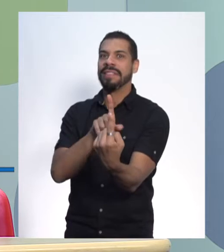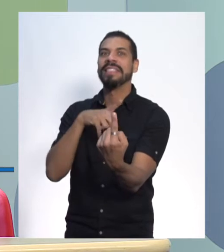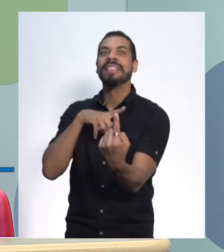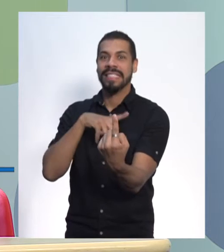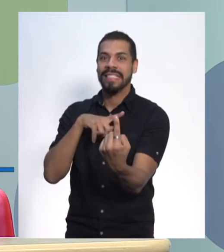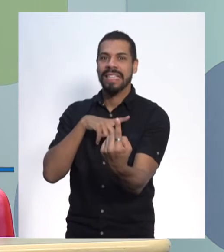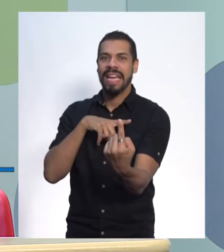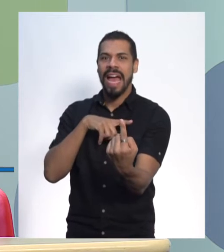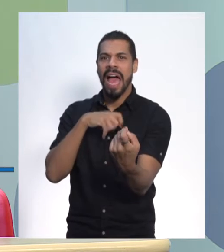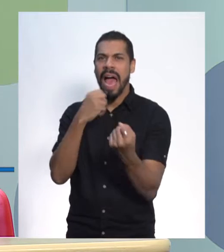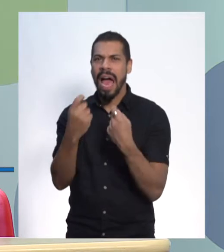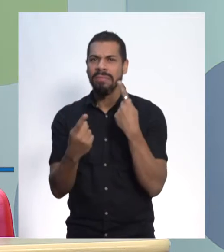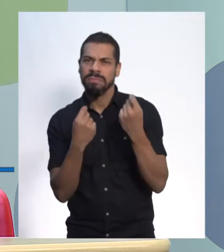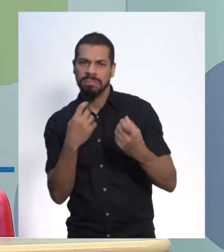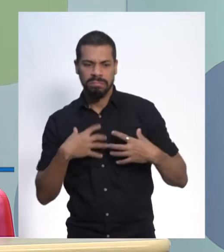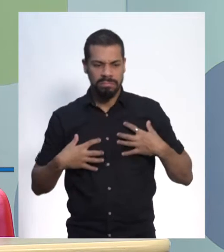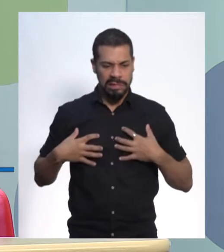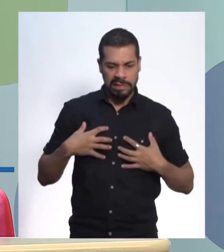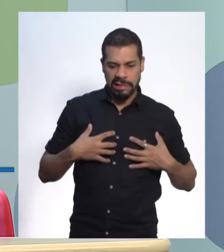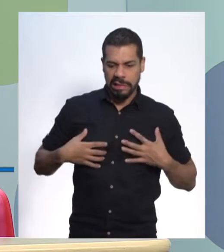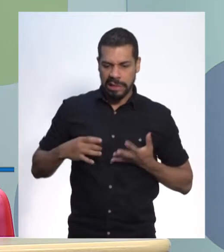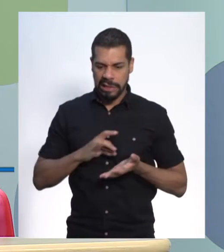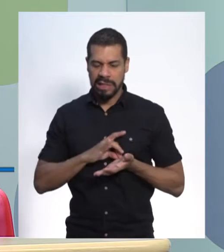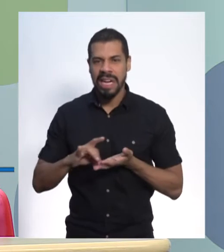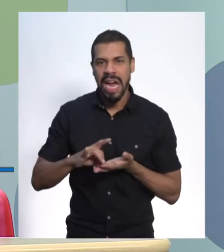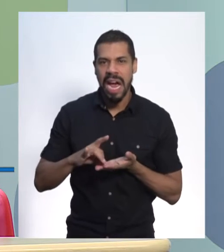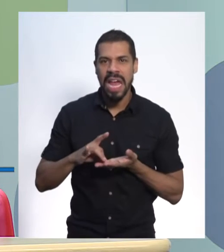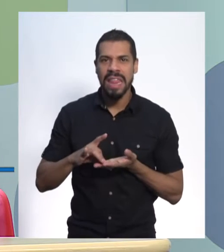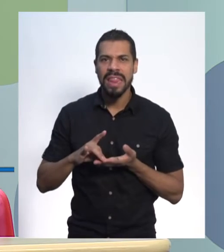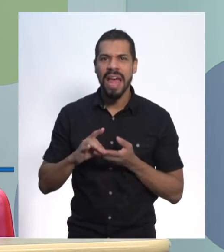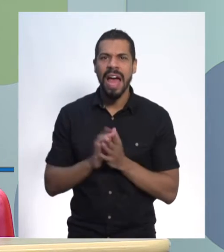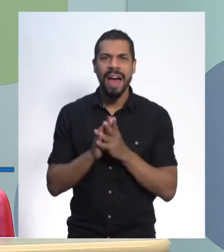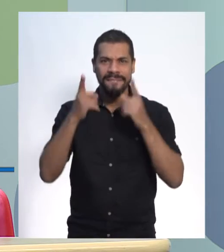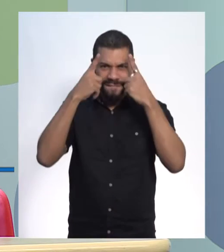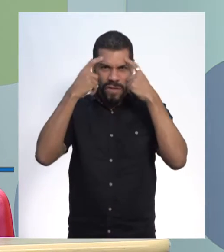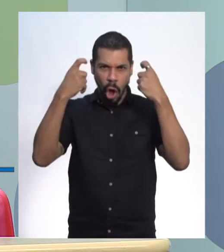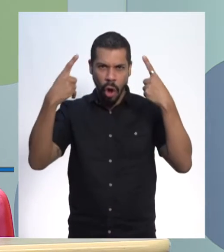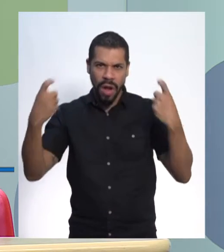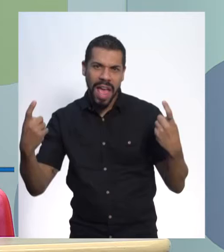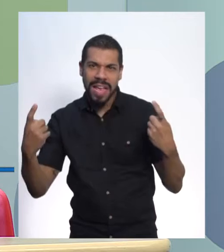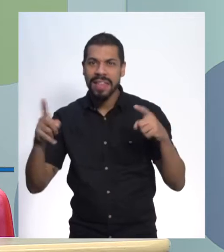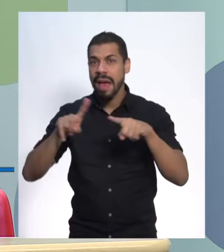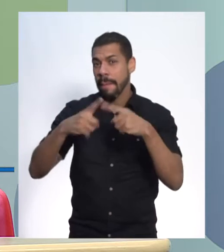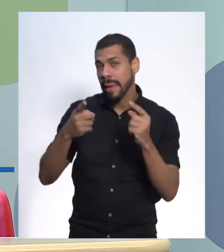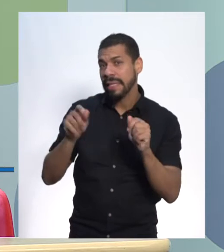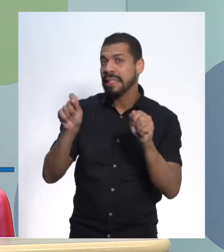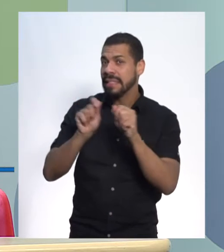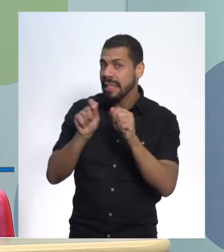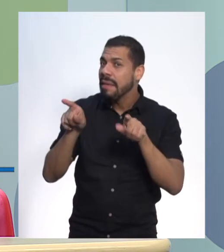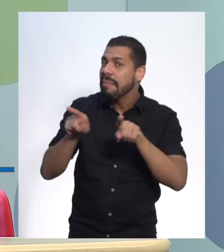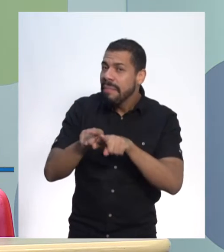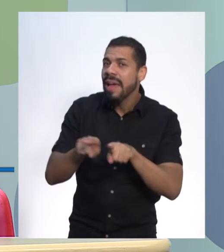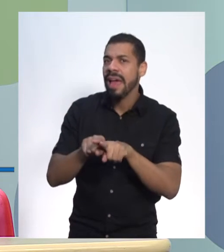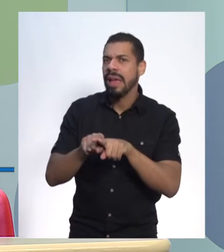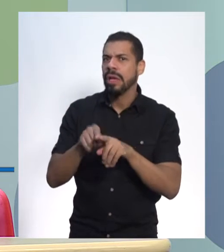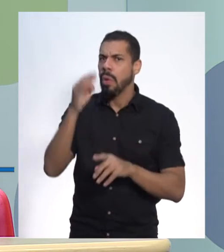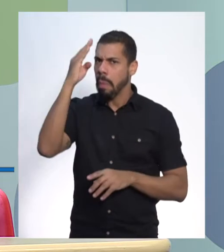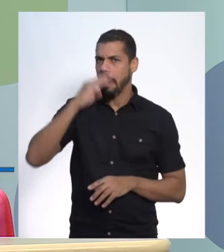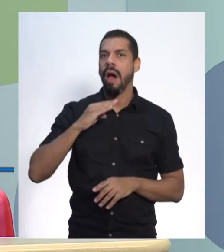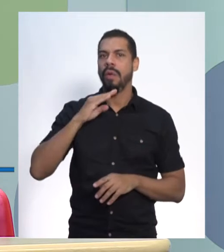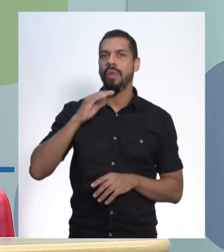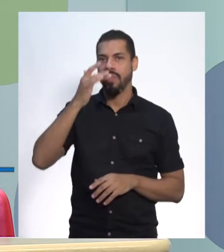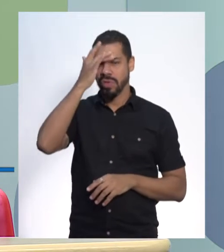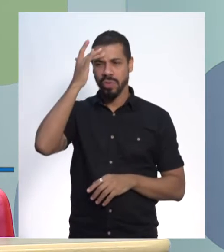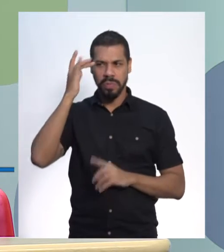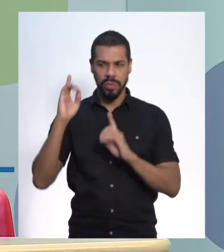alguns momentos requinte de crueldade, né? Ele usa da violência não só para fazer o bem, mas para provocar um certo tipo de mal contra os